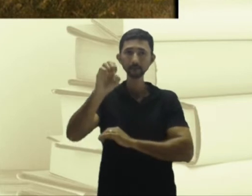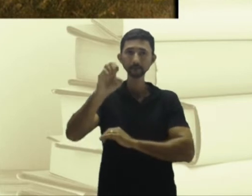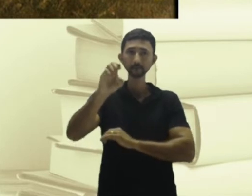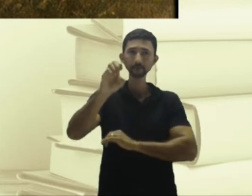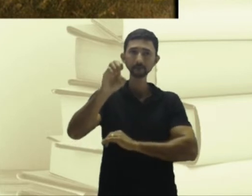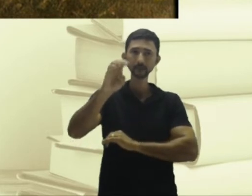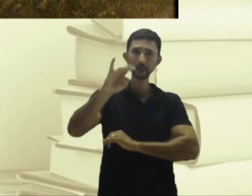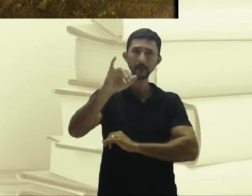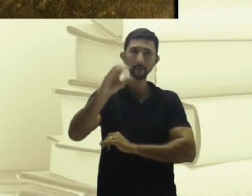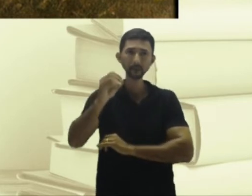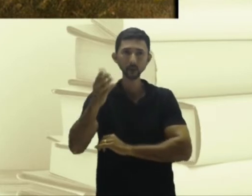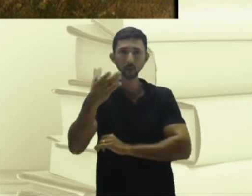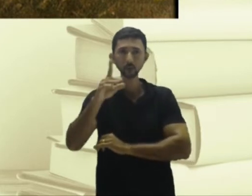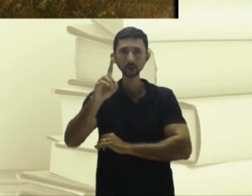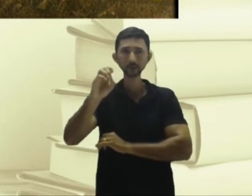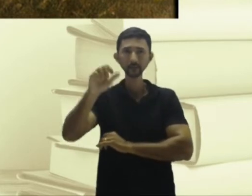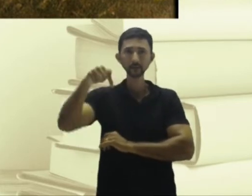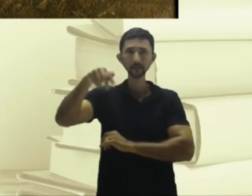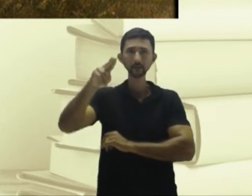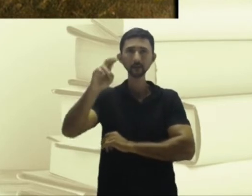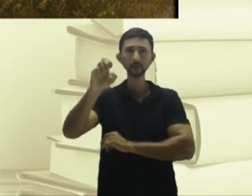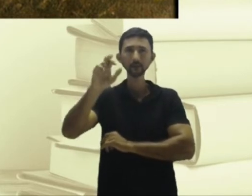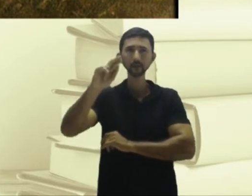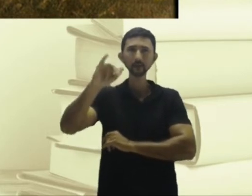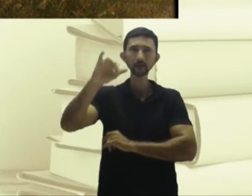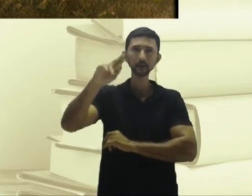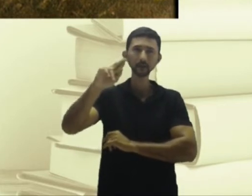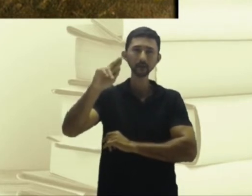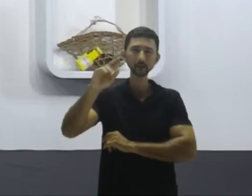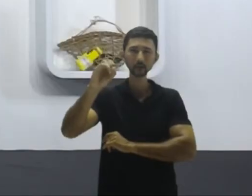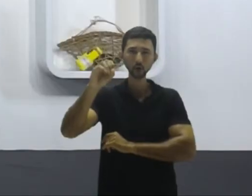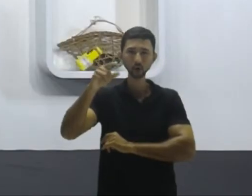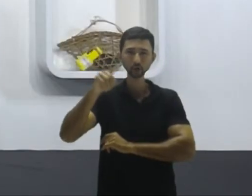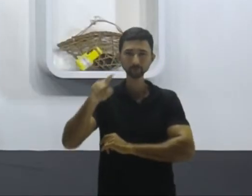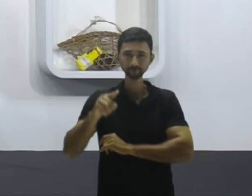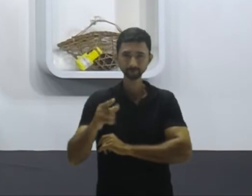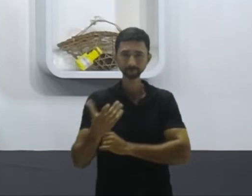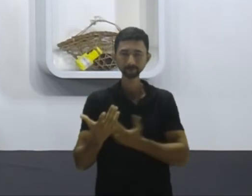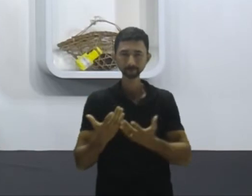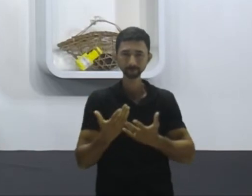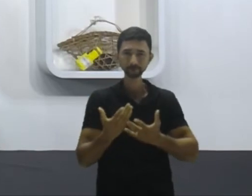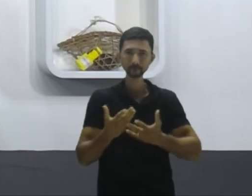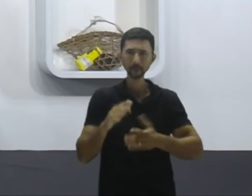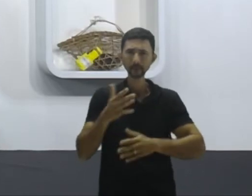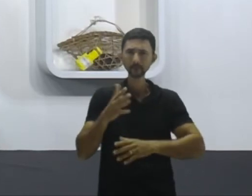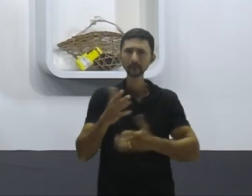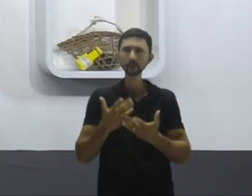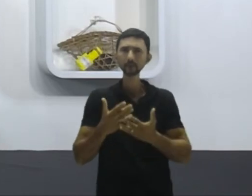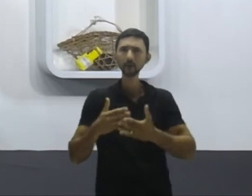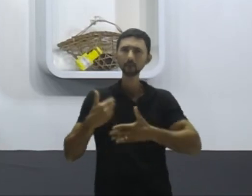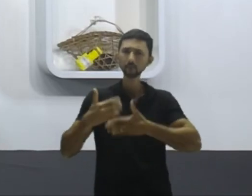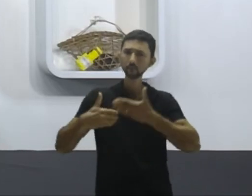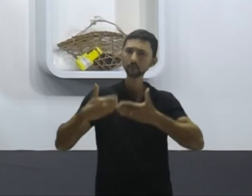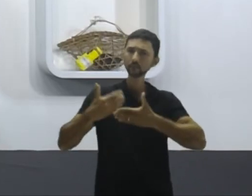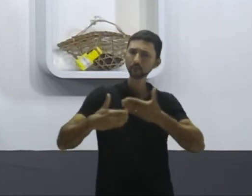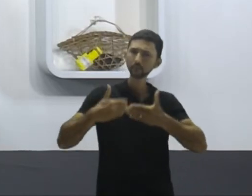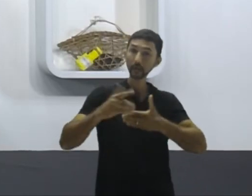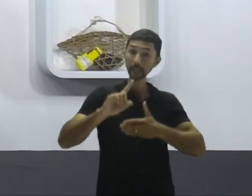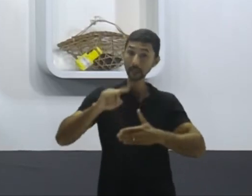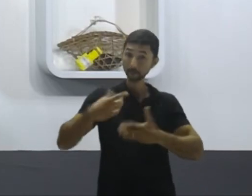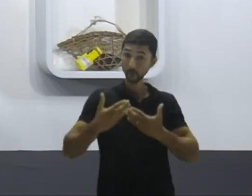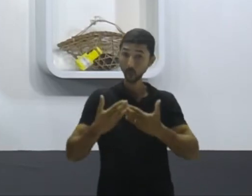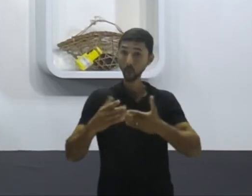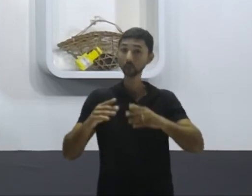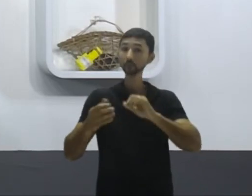depois dessa lei, em 1850, o tráfico de escravos para cá, ele continuou